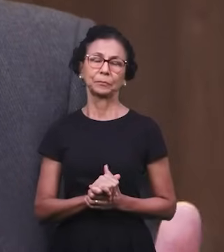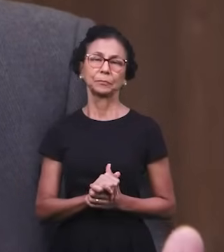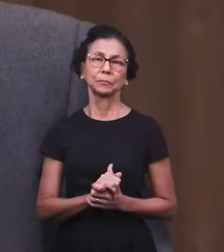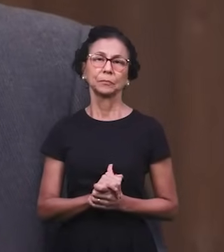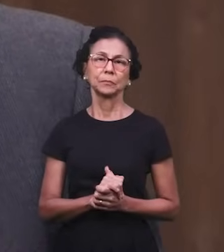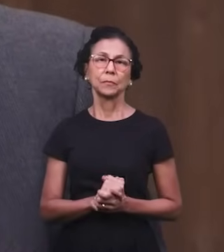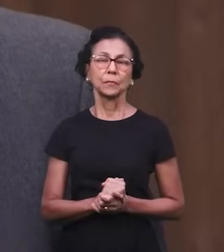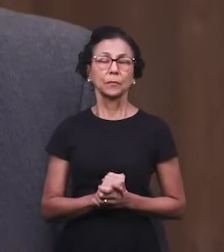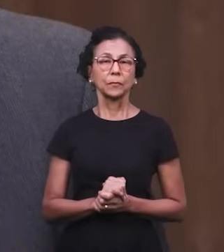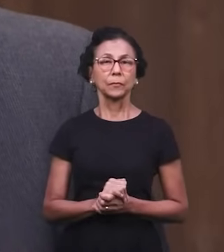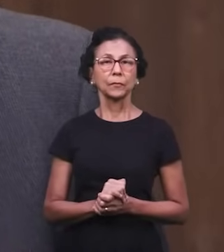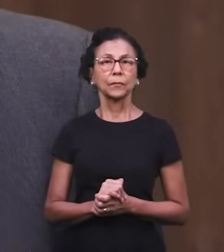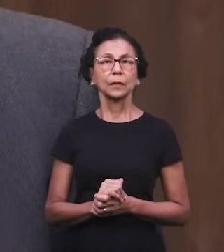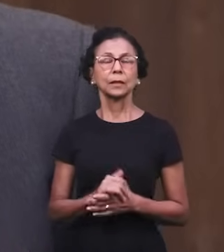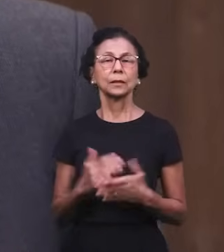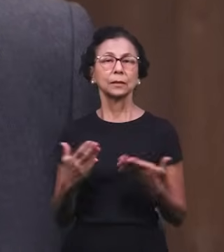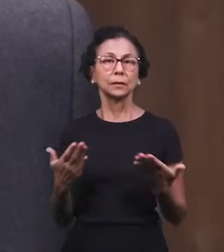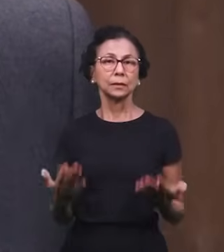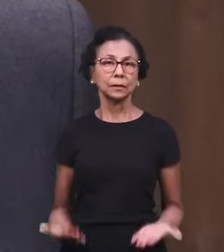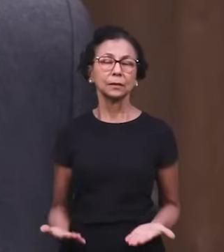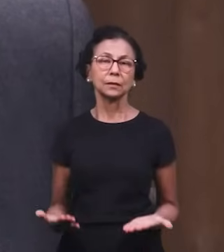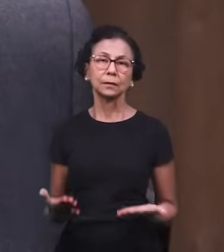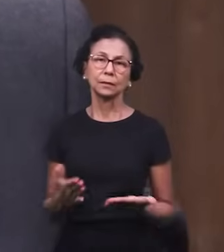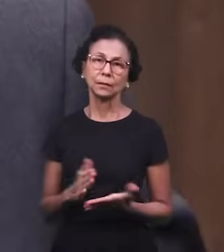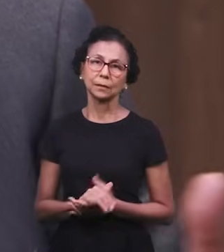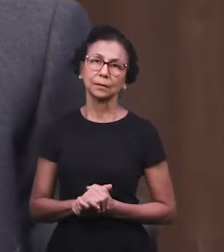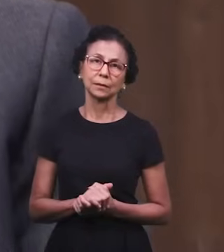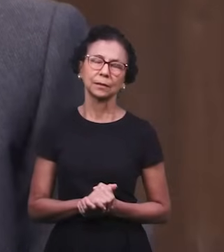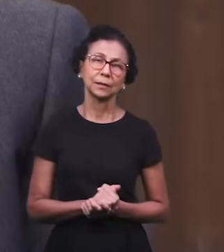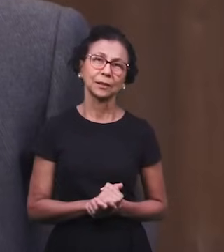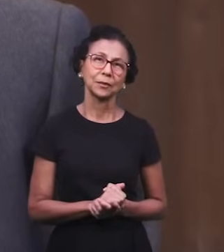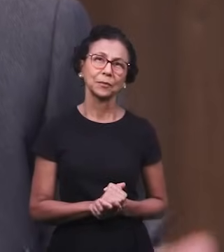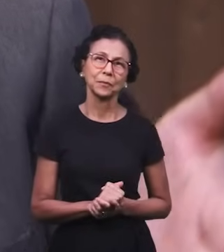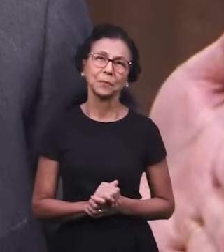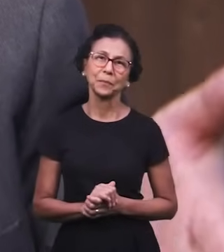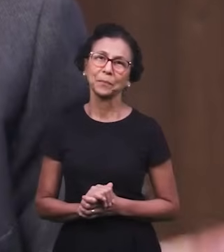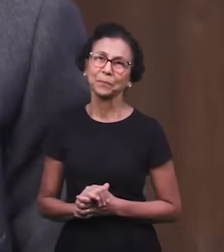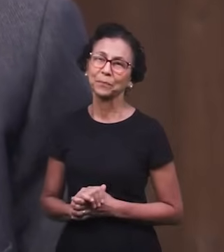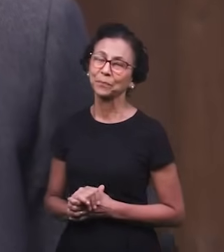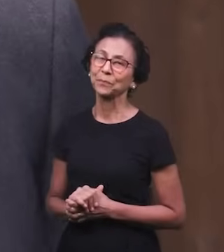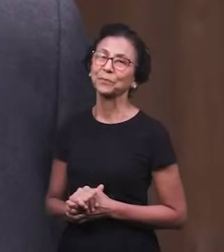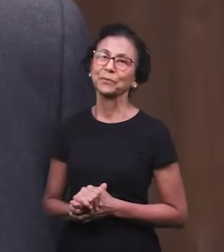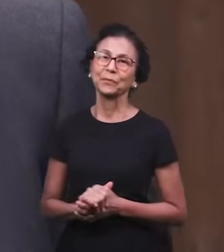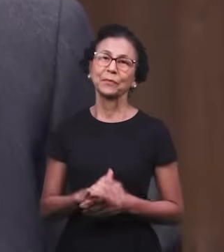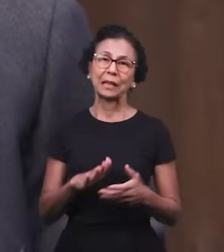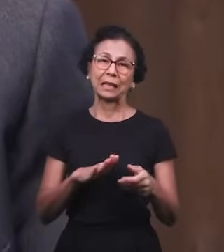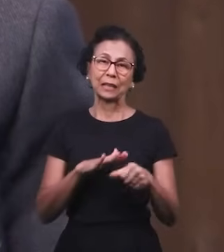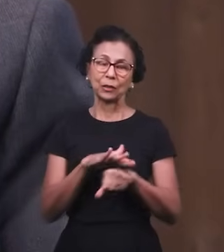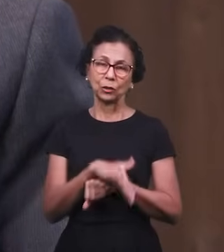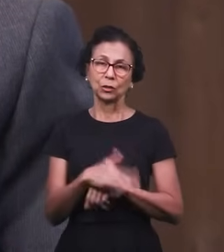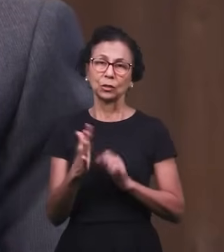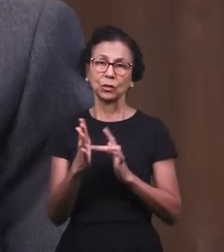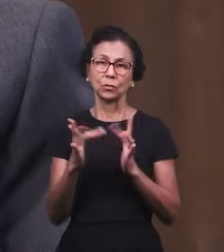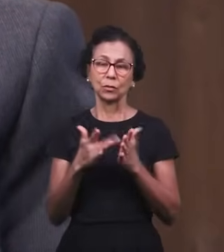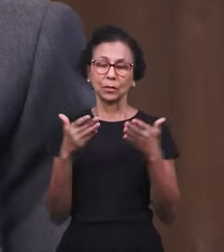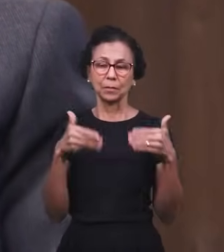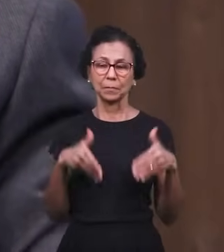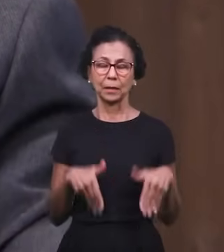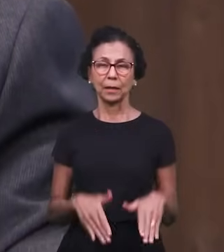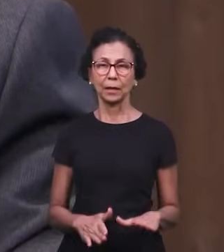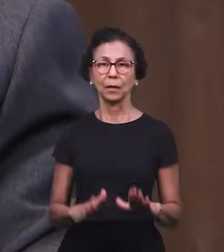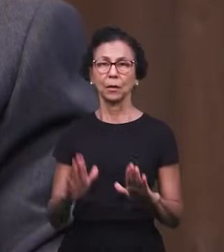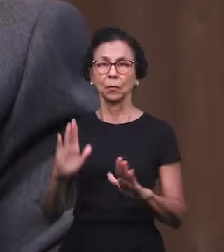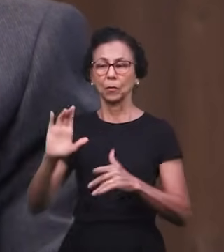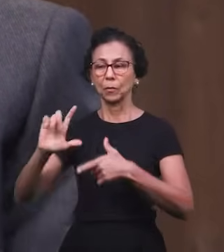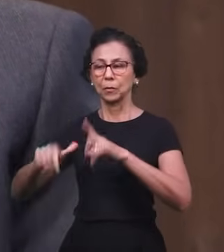A religião dormia, apesar das profecias. João Batista, que foi o último dos profetas,